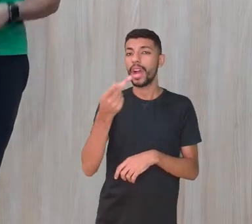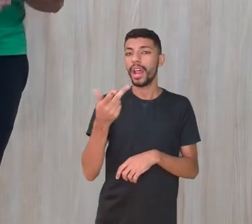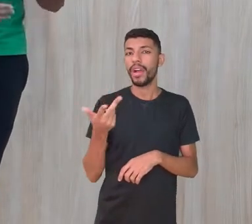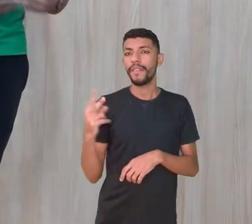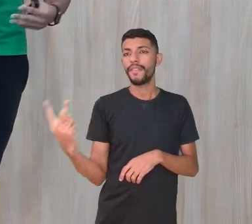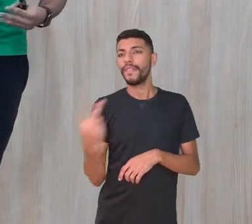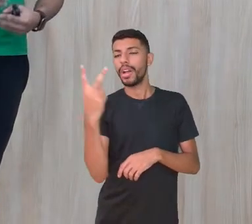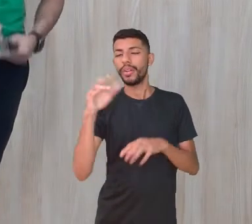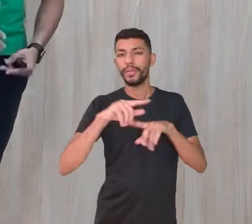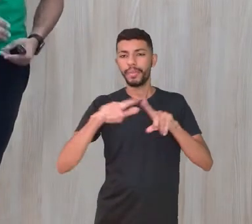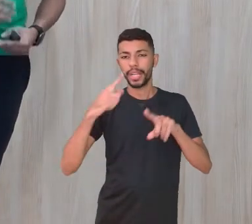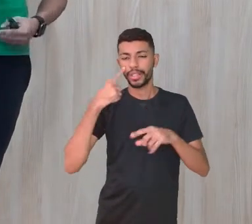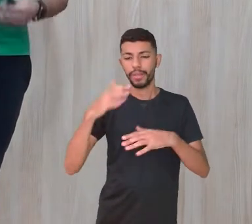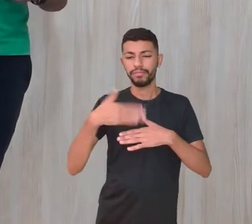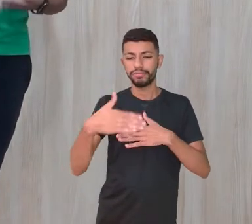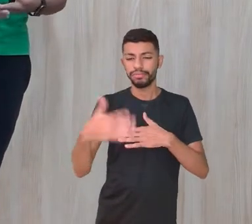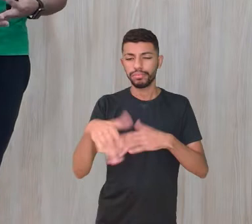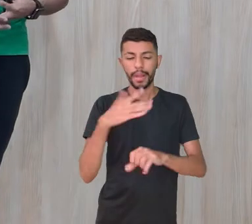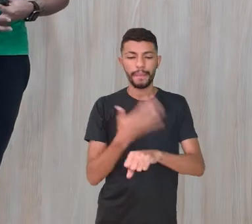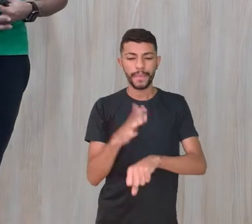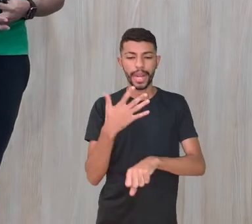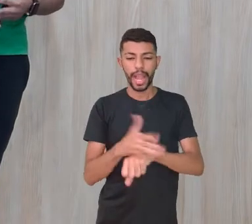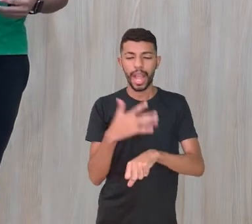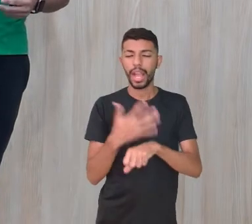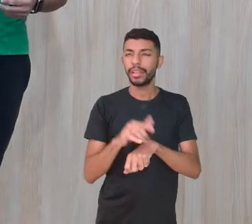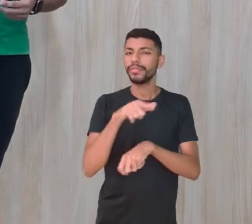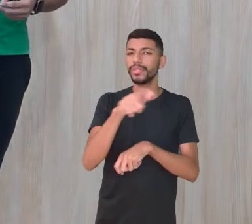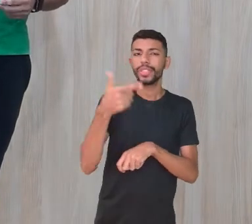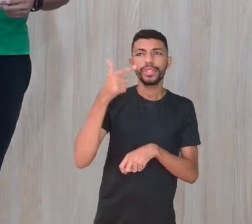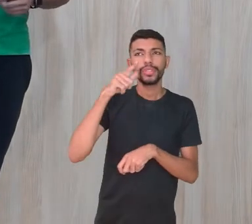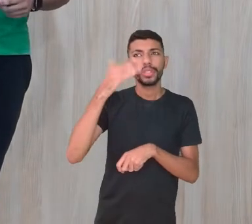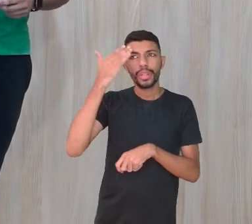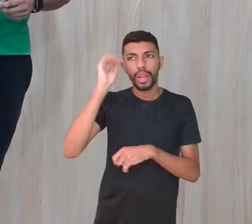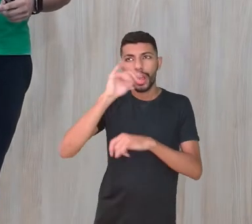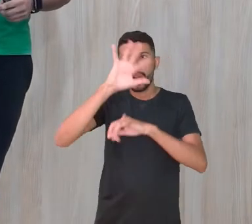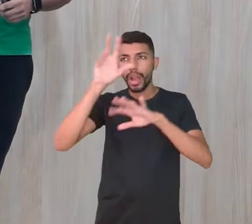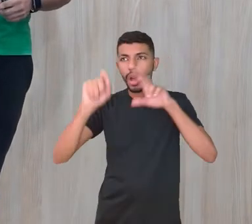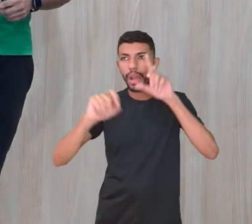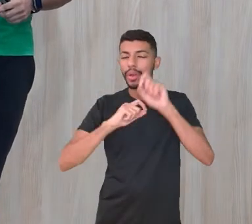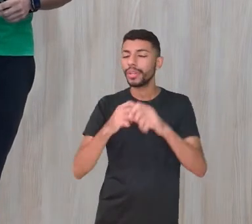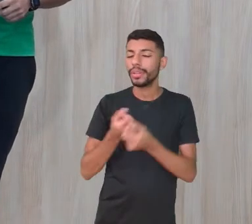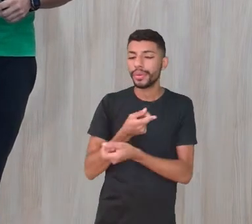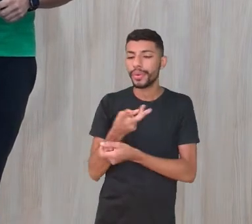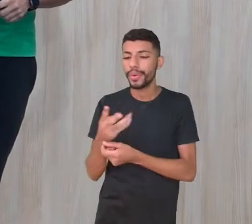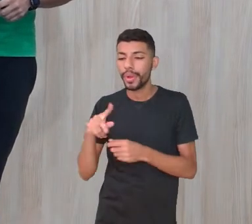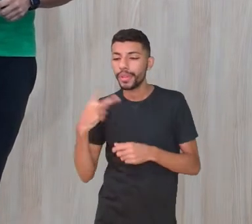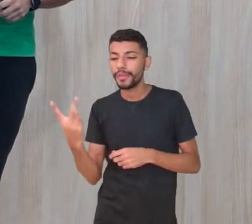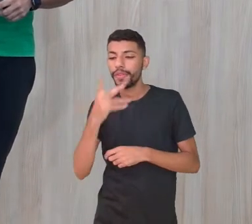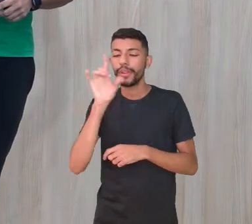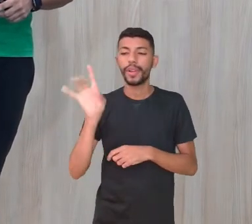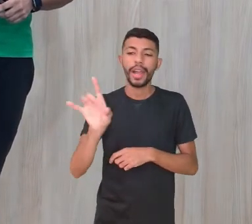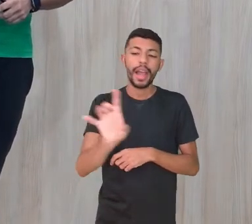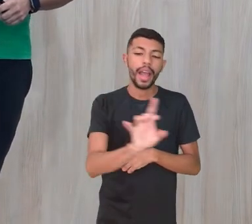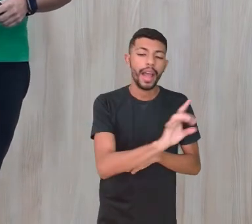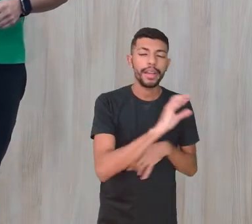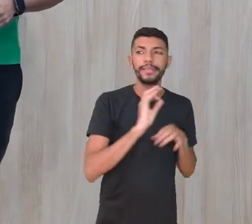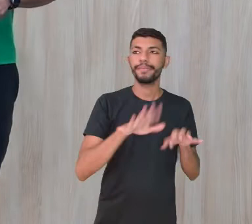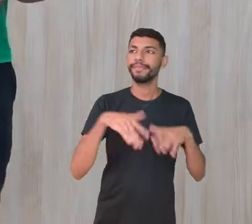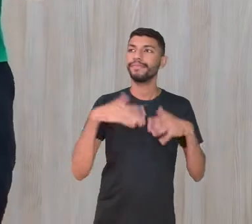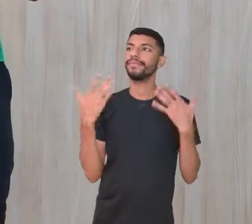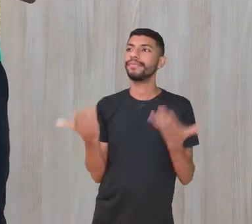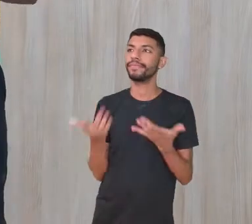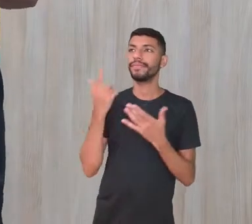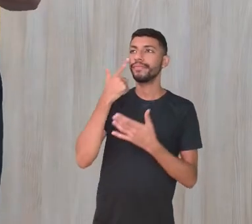vai praticando, você vai entendendo, certo? Quanto é que vale aí cada valorzinho desse, beleza?